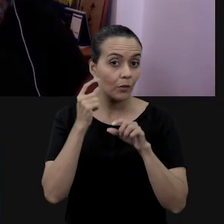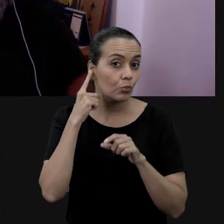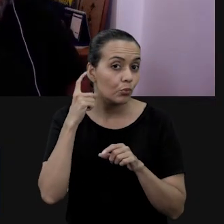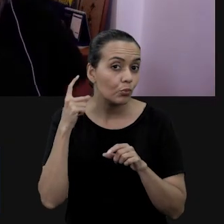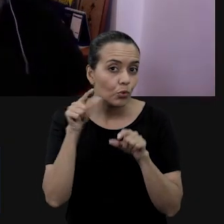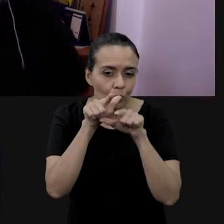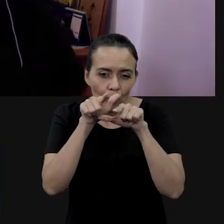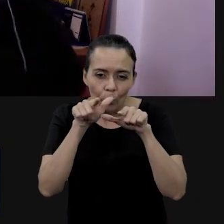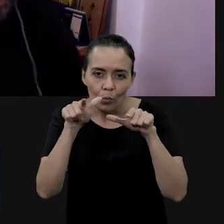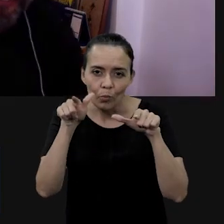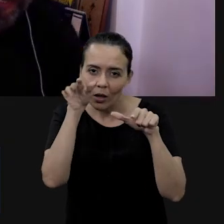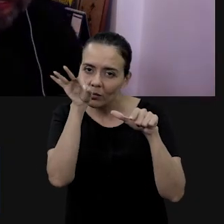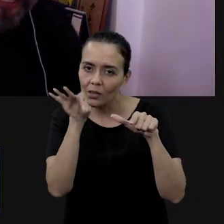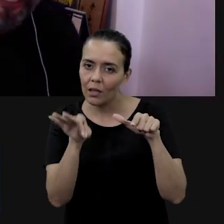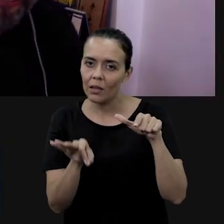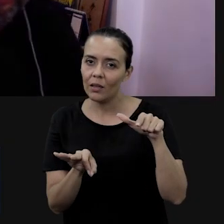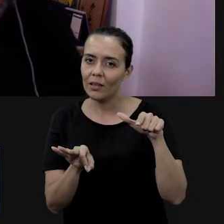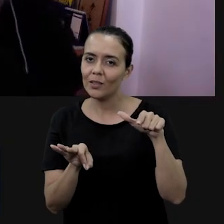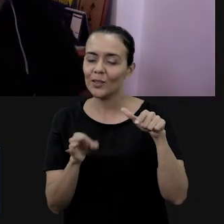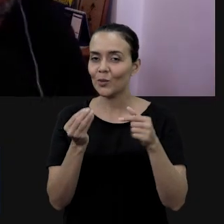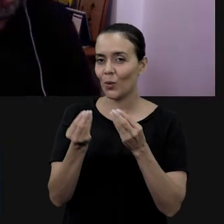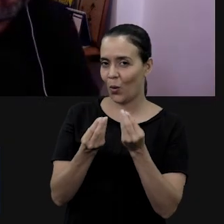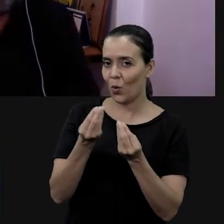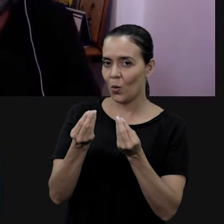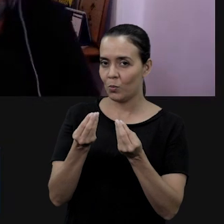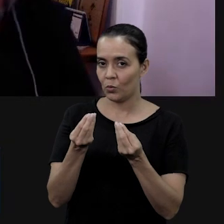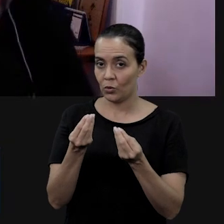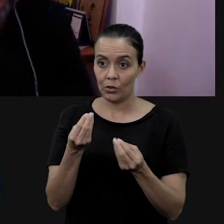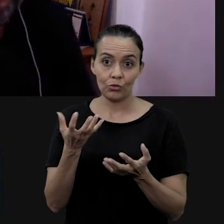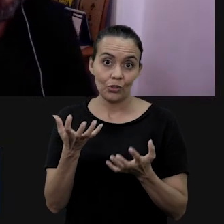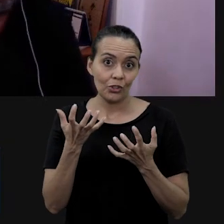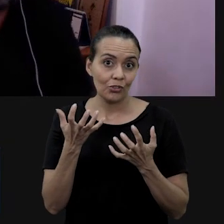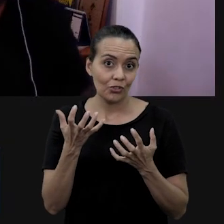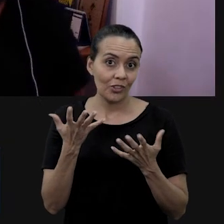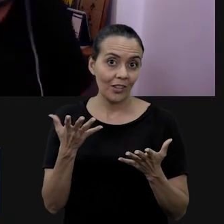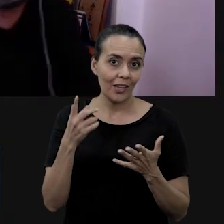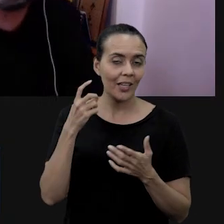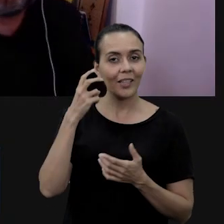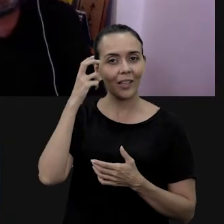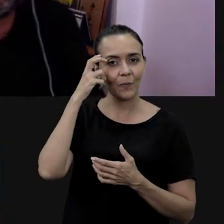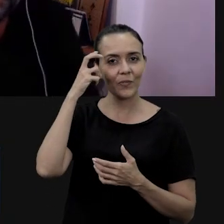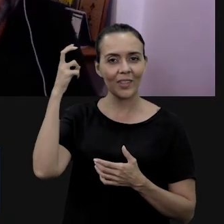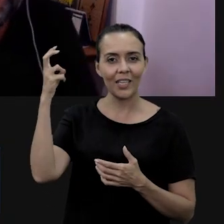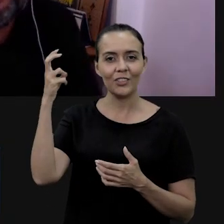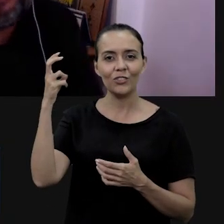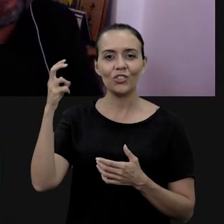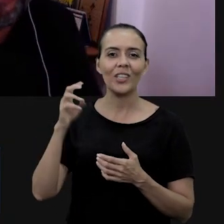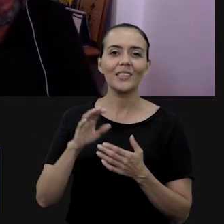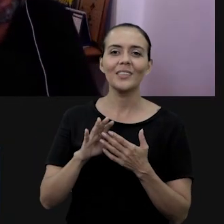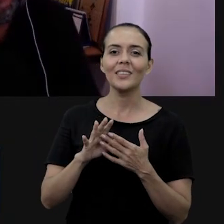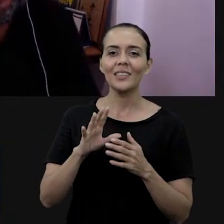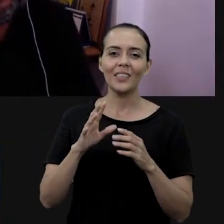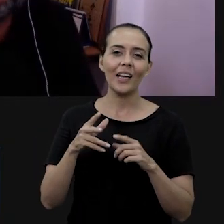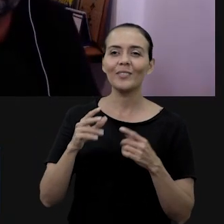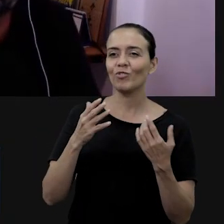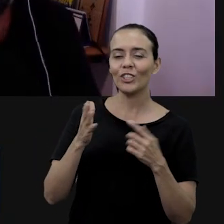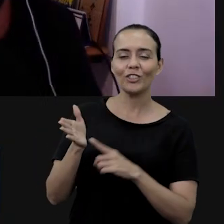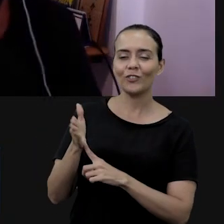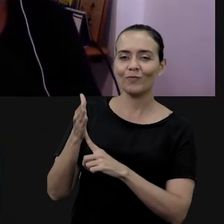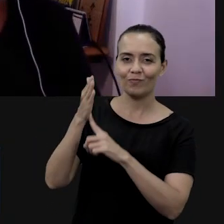a consciência, né, que a gente atualmente está se buscando, né, a inteligência artificial, né?